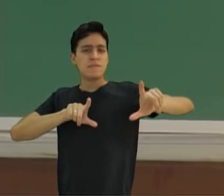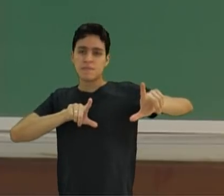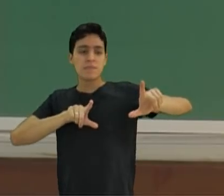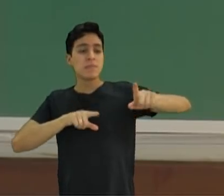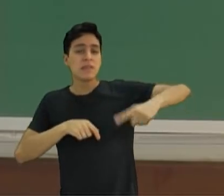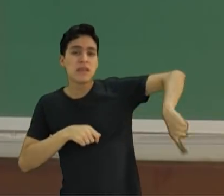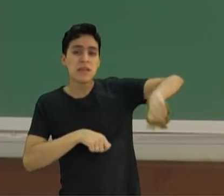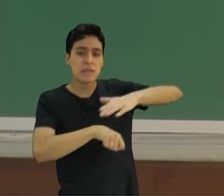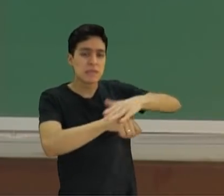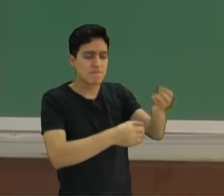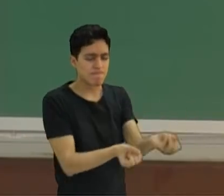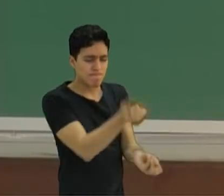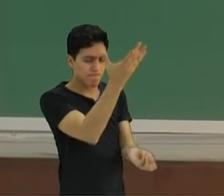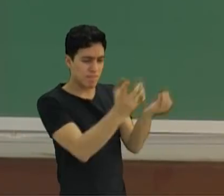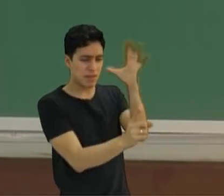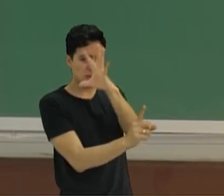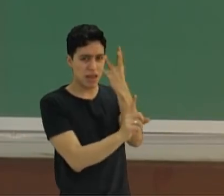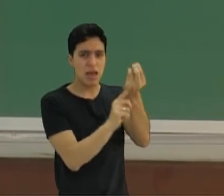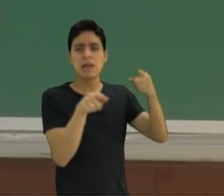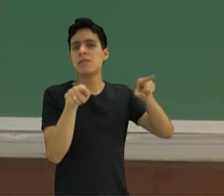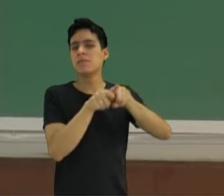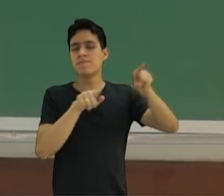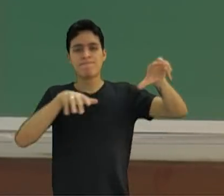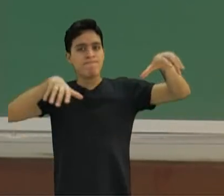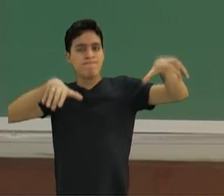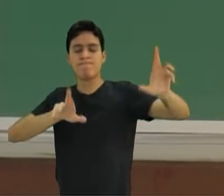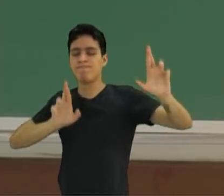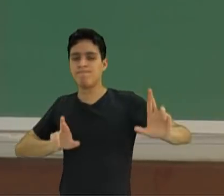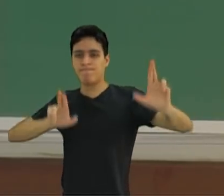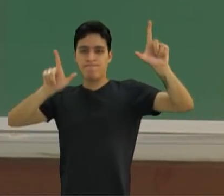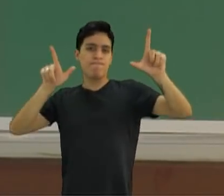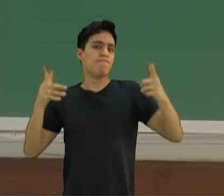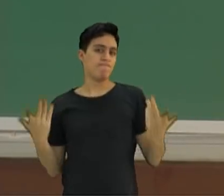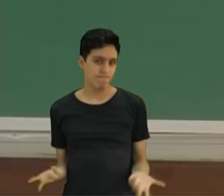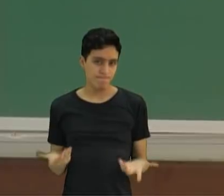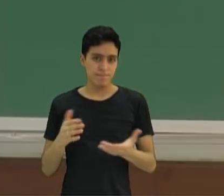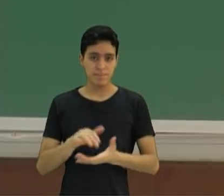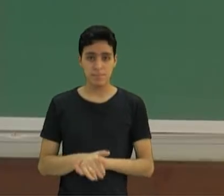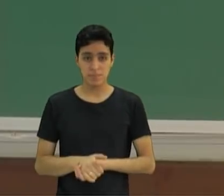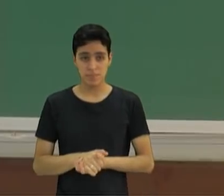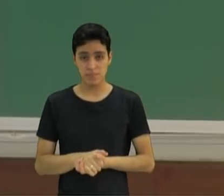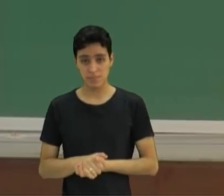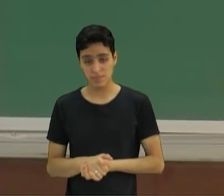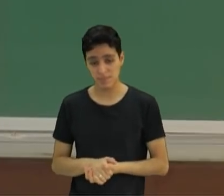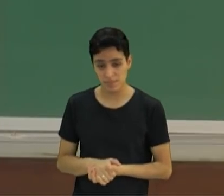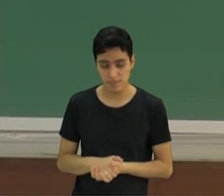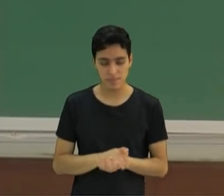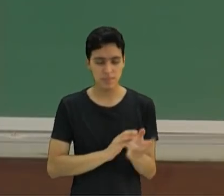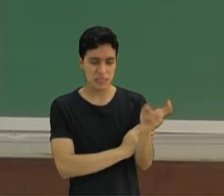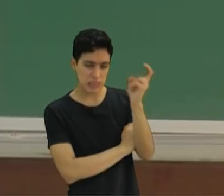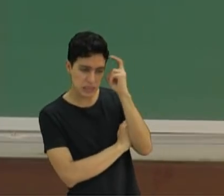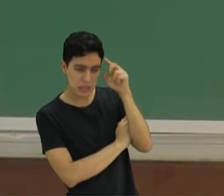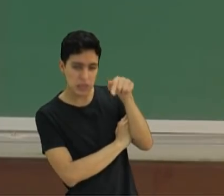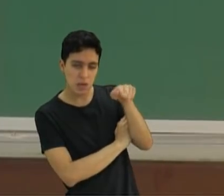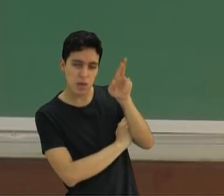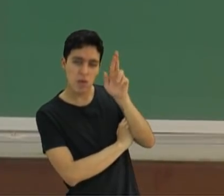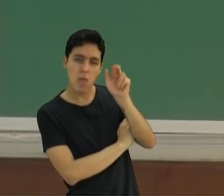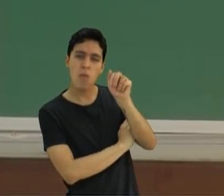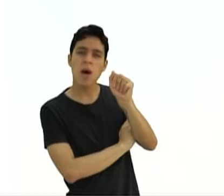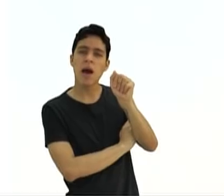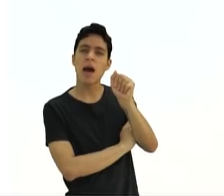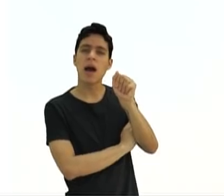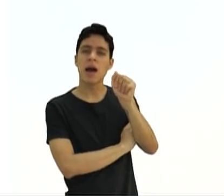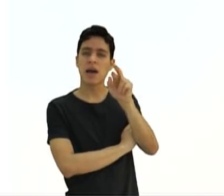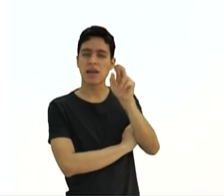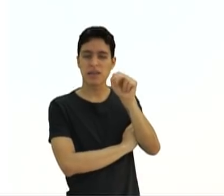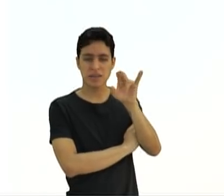e a produção artística deles também. A cultura guarani, então, traz a arte, né, e